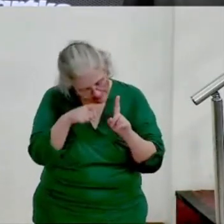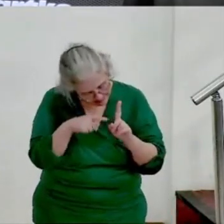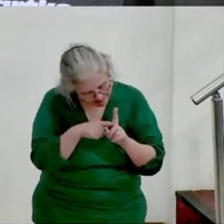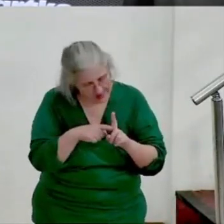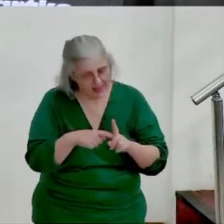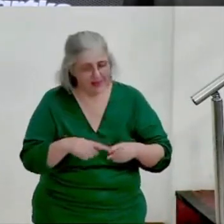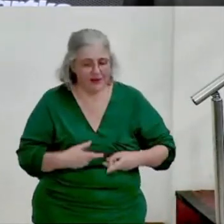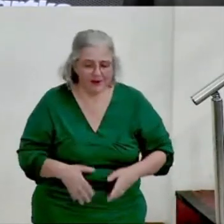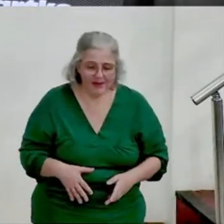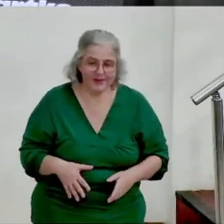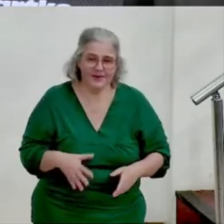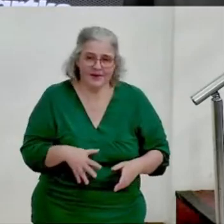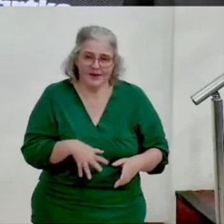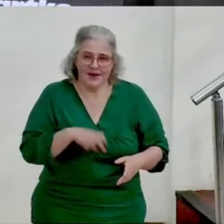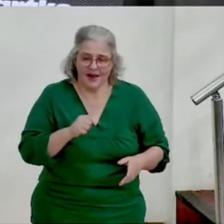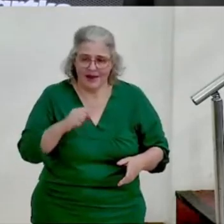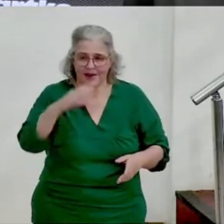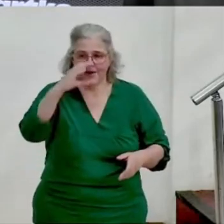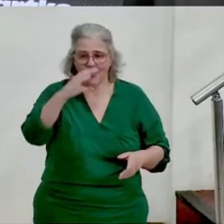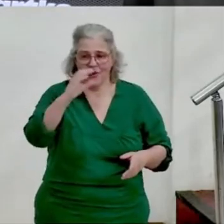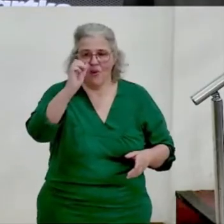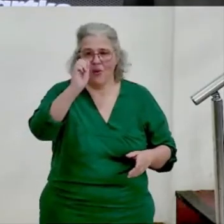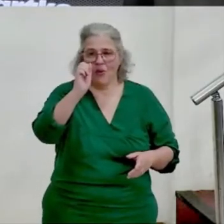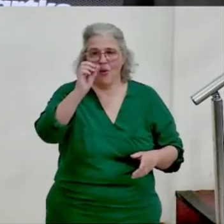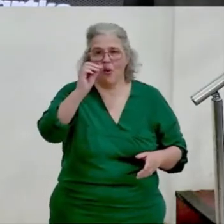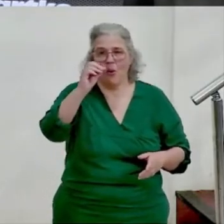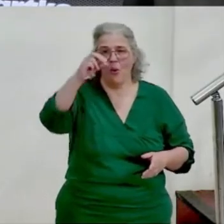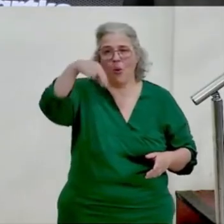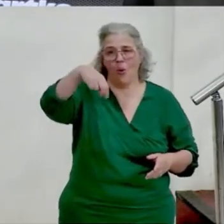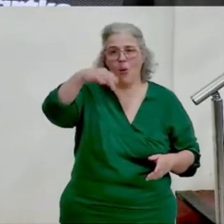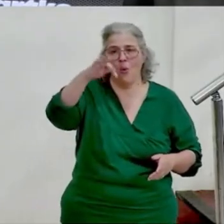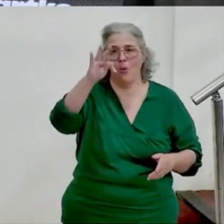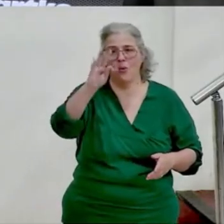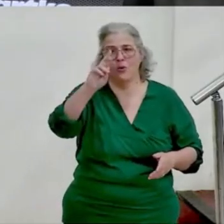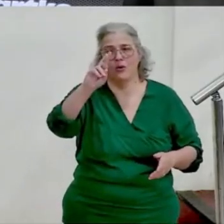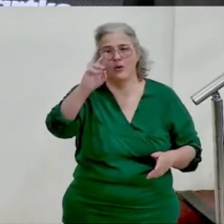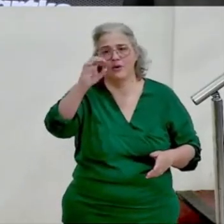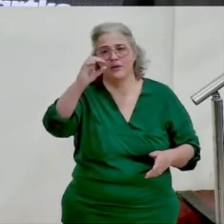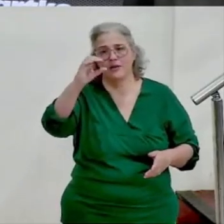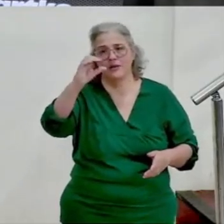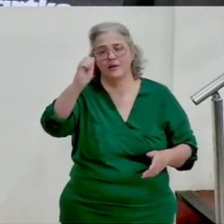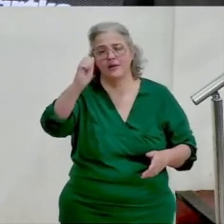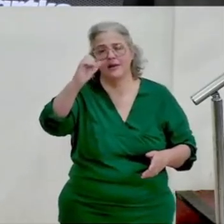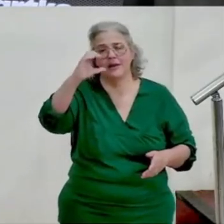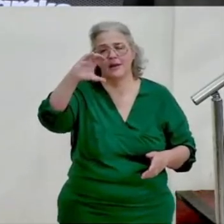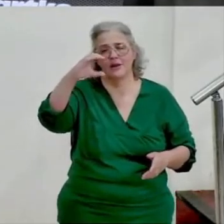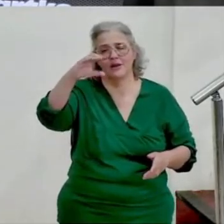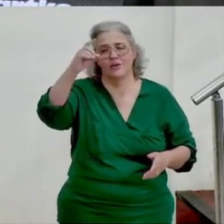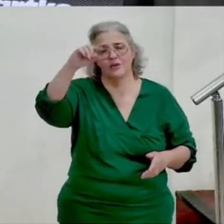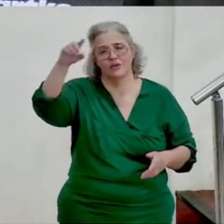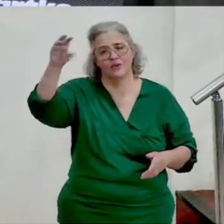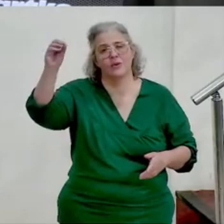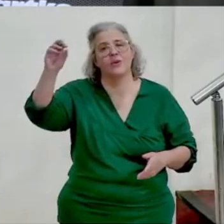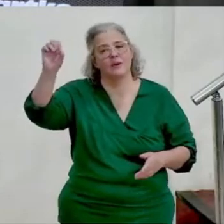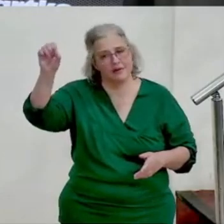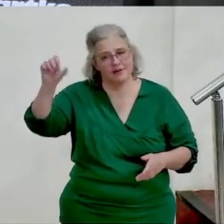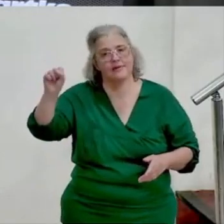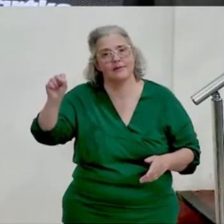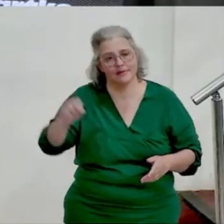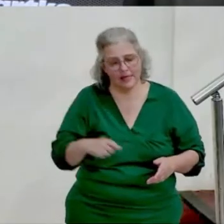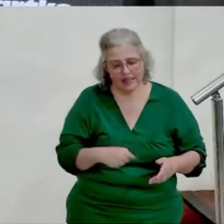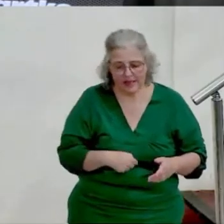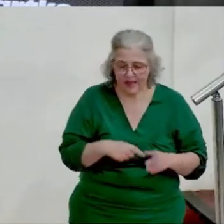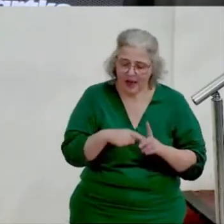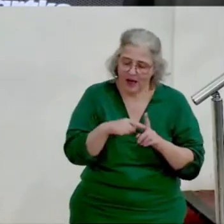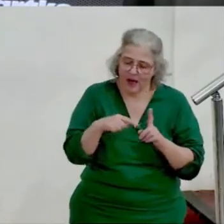famosas contrações de treinamento. Aquele incômodozinho, vem aquela contração, dura ali 30 segundos, 1 minuto,